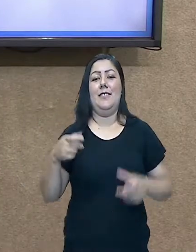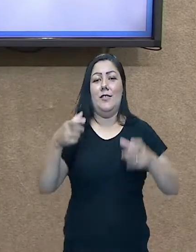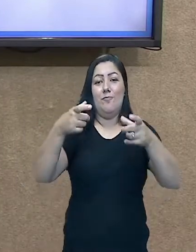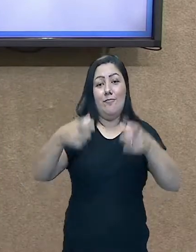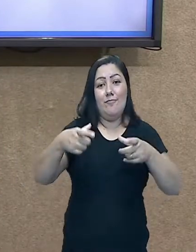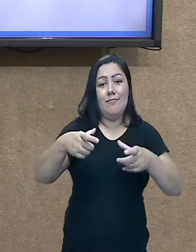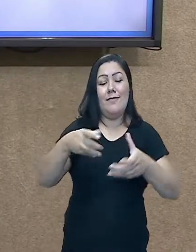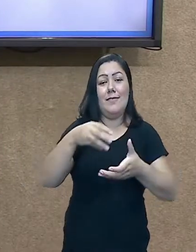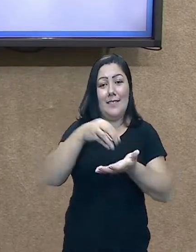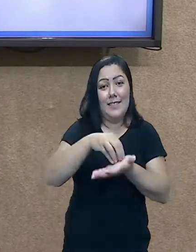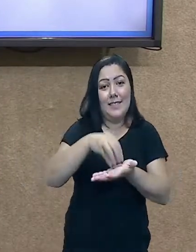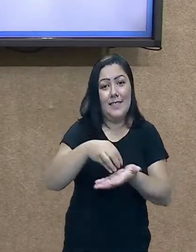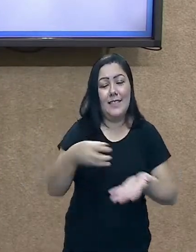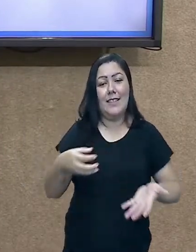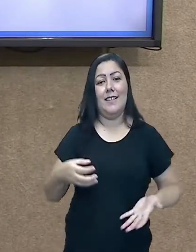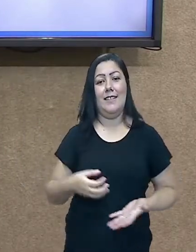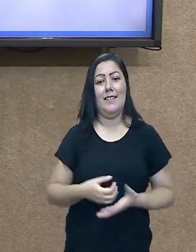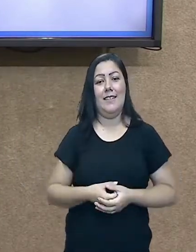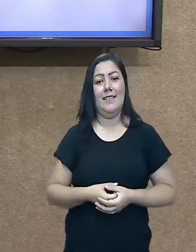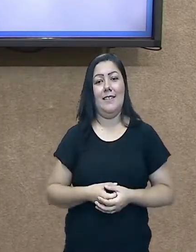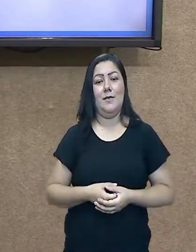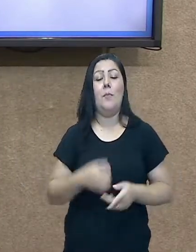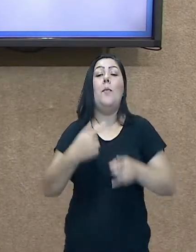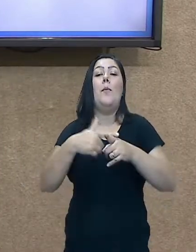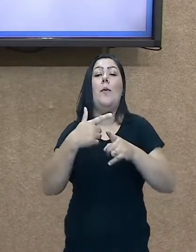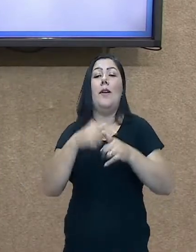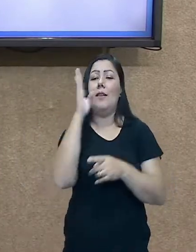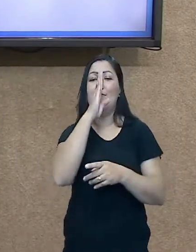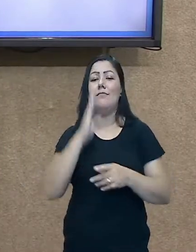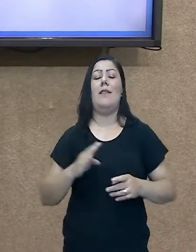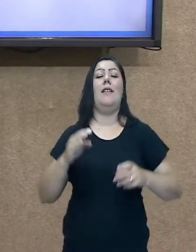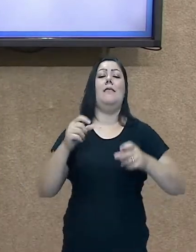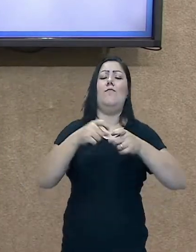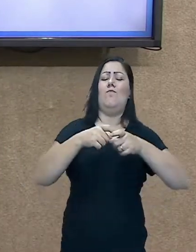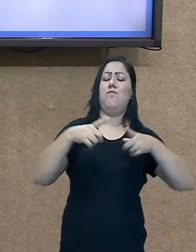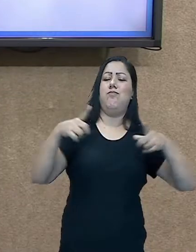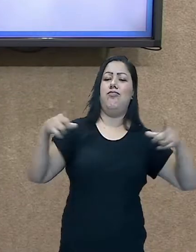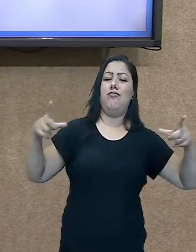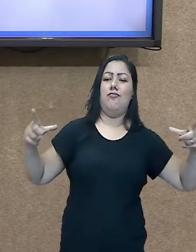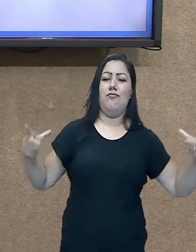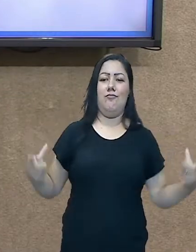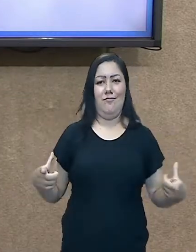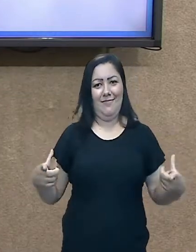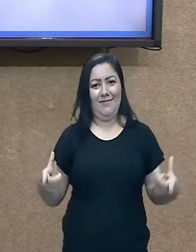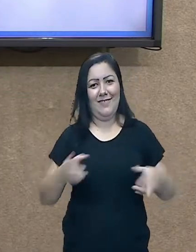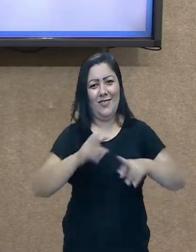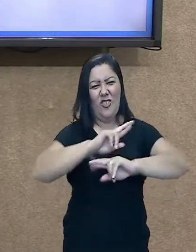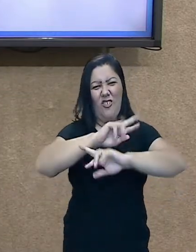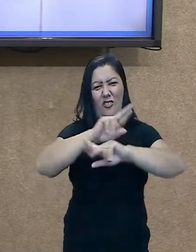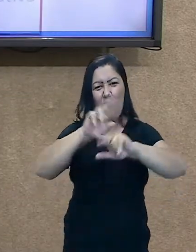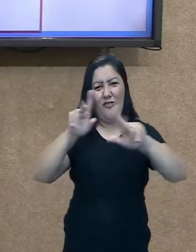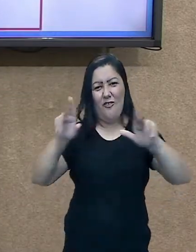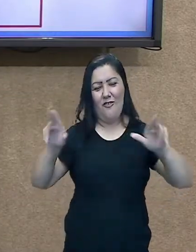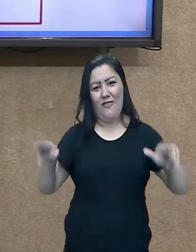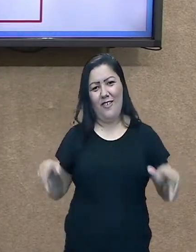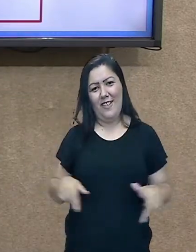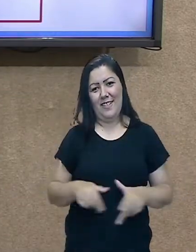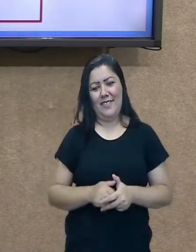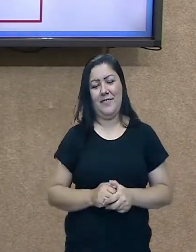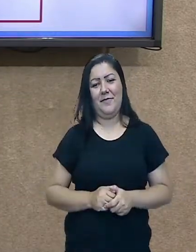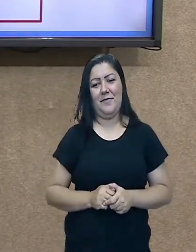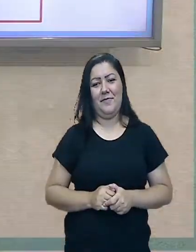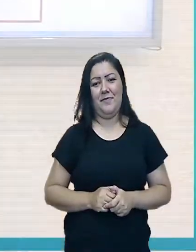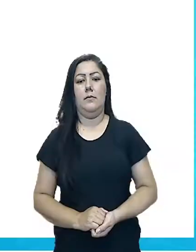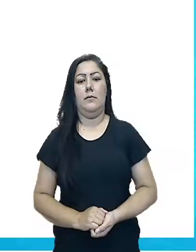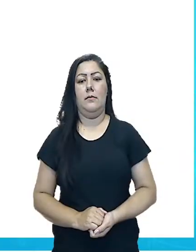isso, por quê? Porque esse país é muito grande. Então, a grandeza e a diversidade do território